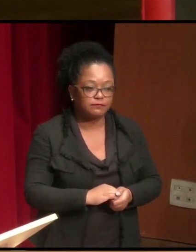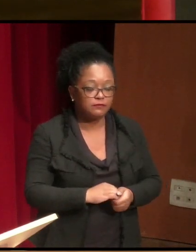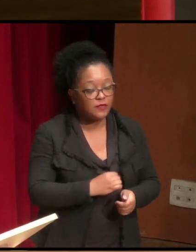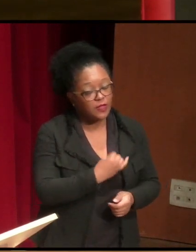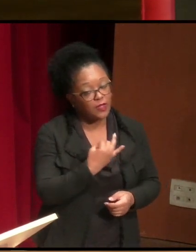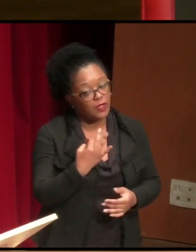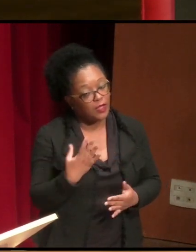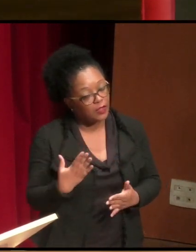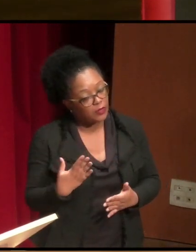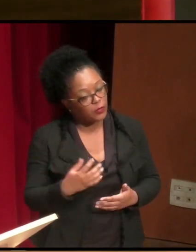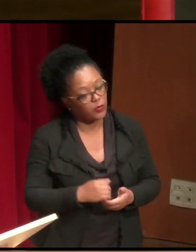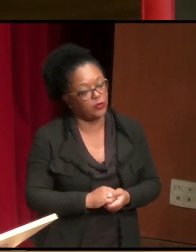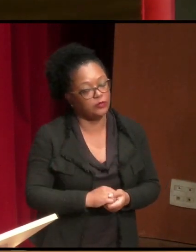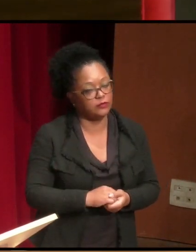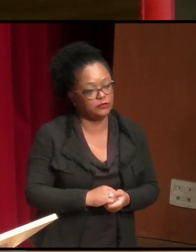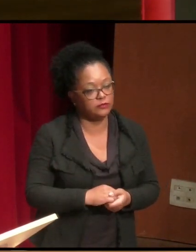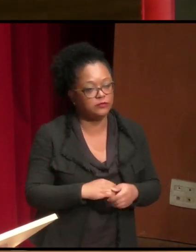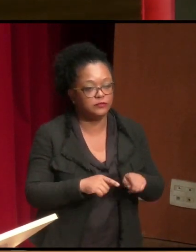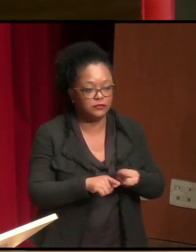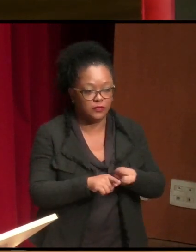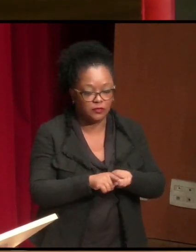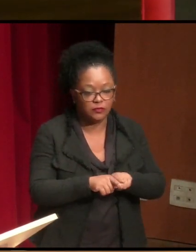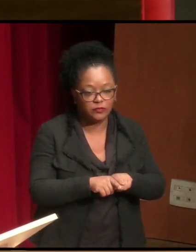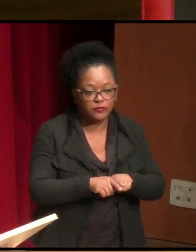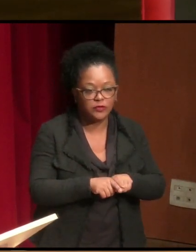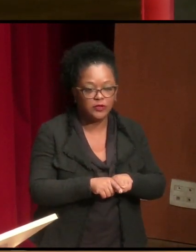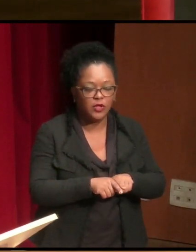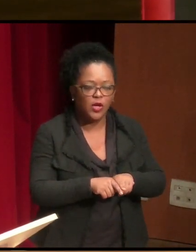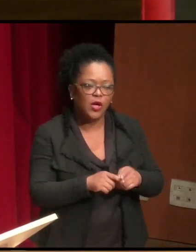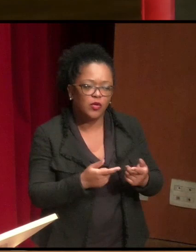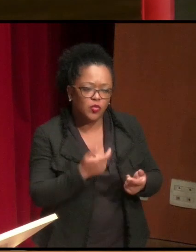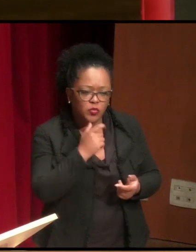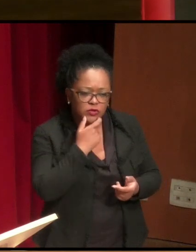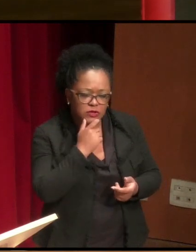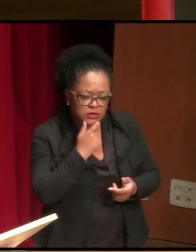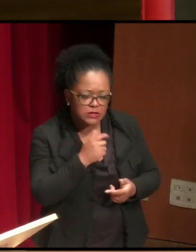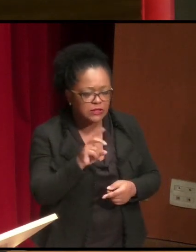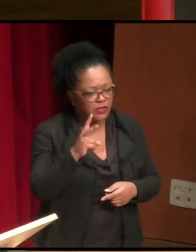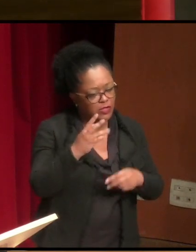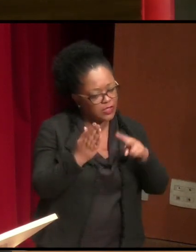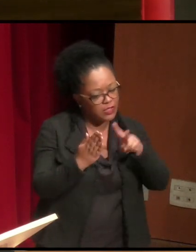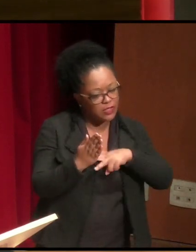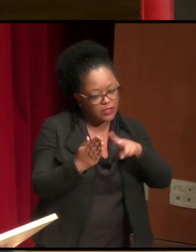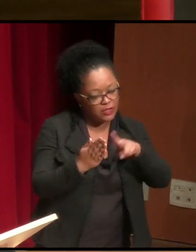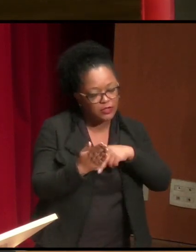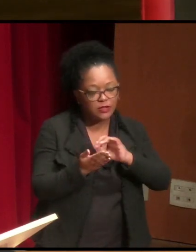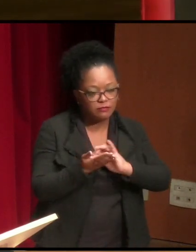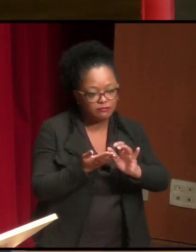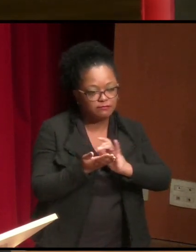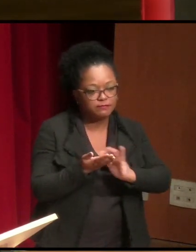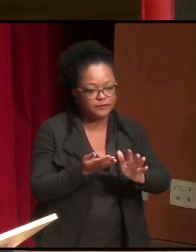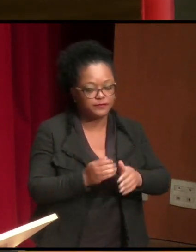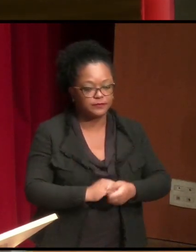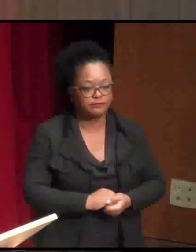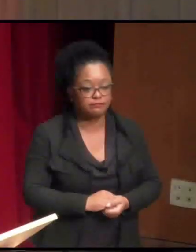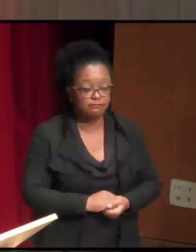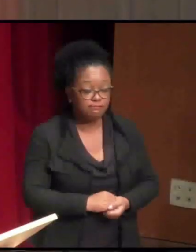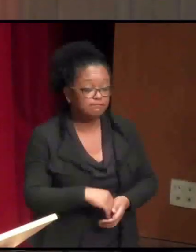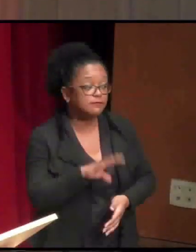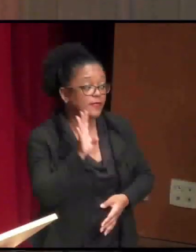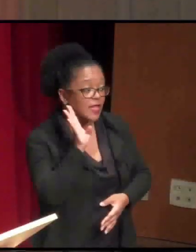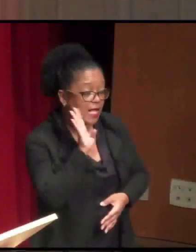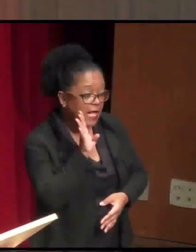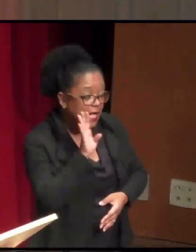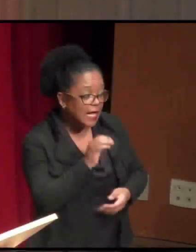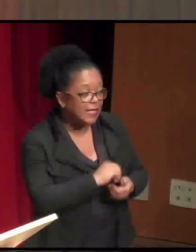exemplo, para estudar idioma, eu vou pegar a minha linha braille lá, muito, que hoje muito, eu posso muito e vou estudar em braille. Muito bom, deixa eu pegar um gancho nessa sua